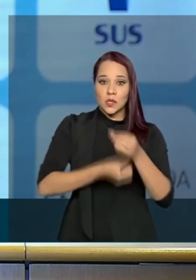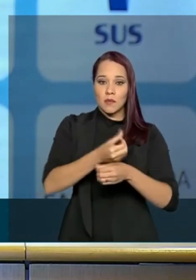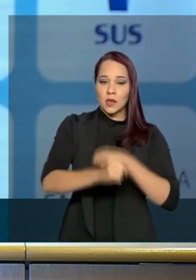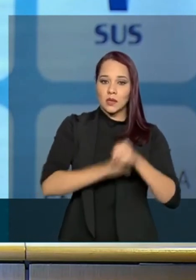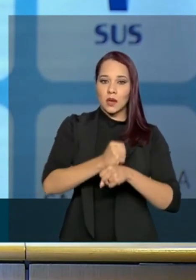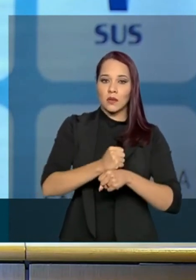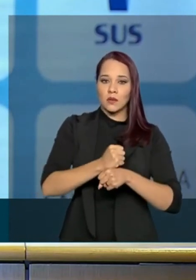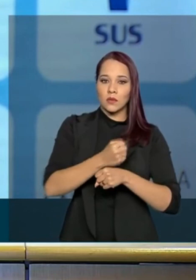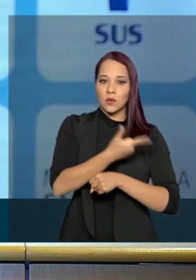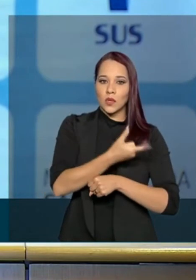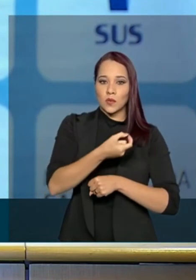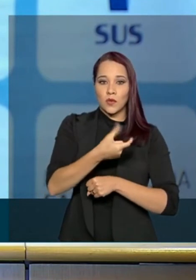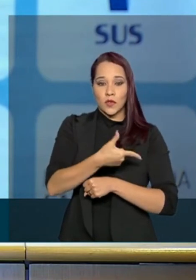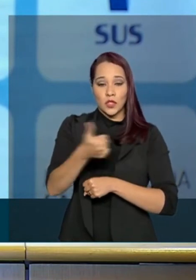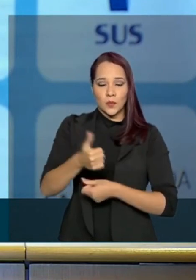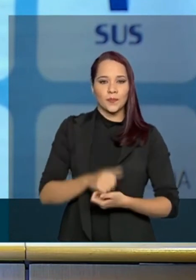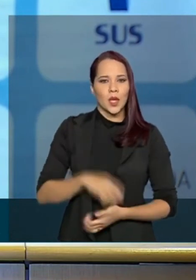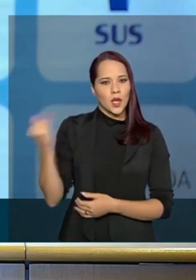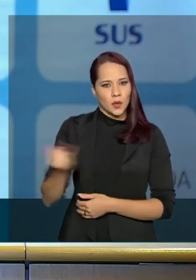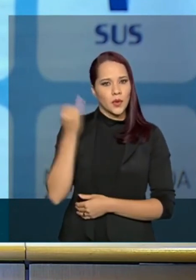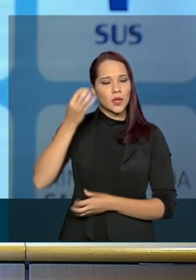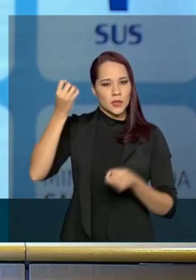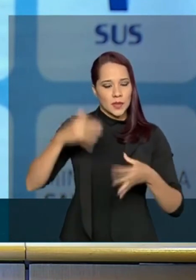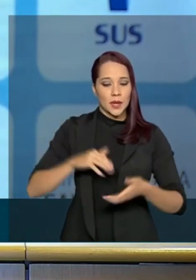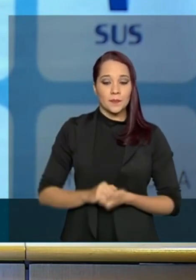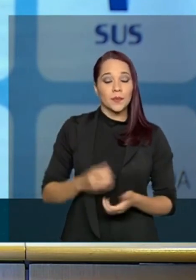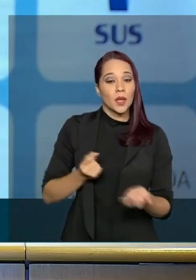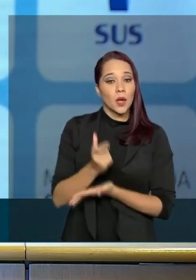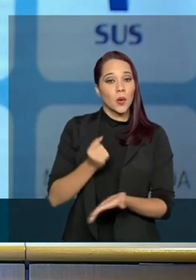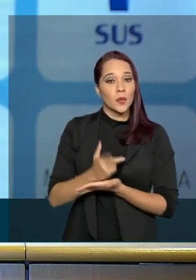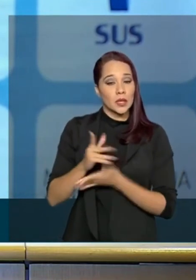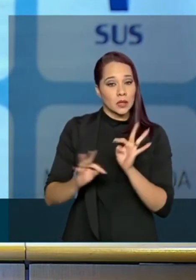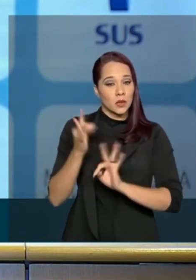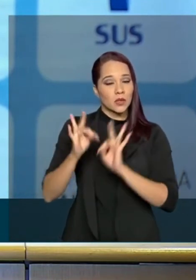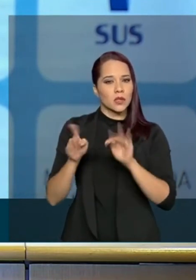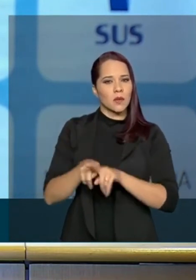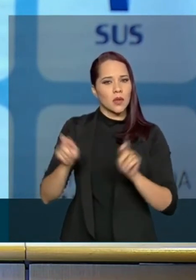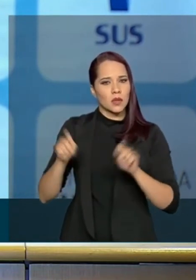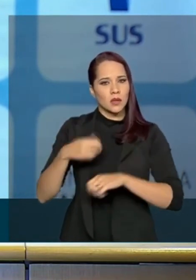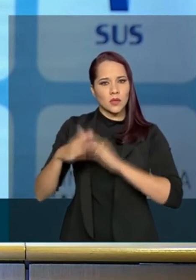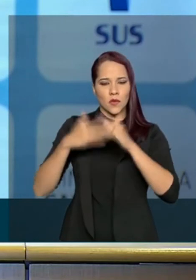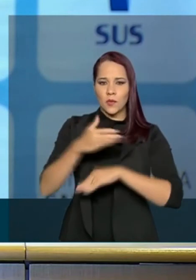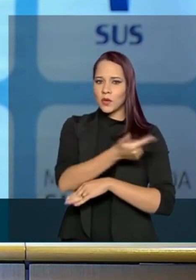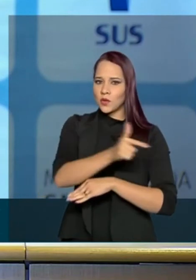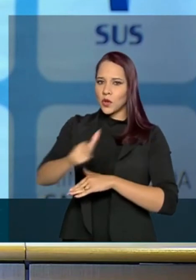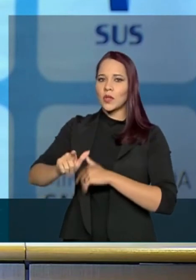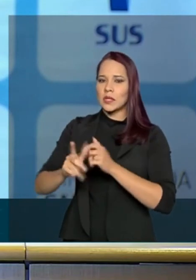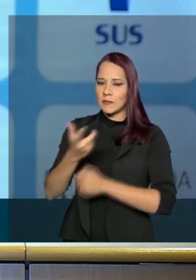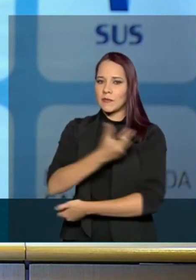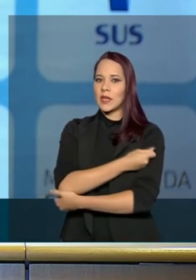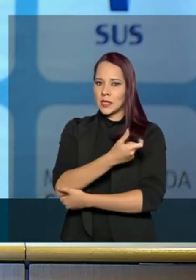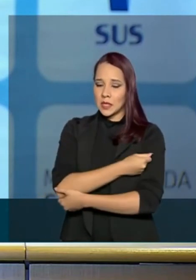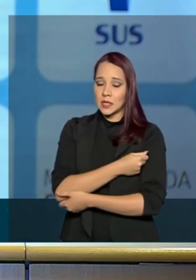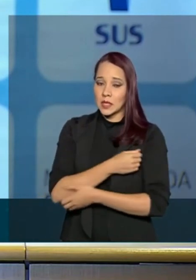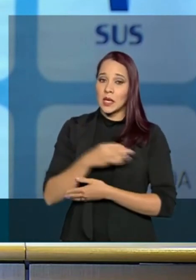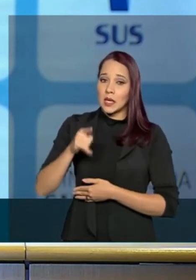2021. É importante destacar que a aquisição dessa tecnologia também permitirá o desenvolvimento de outras vacinas,